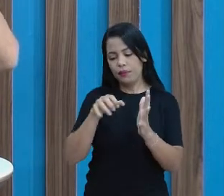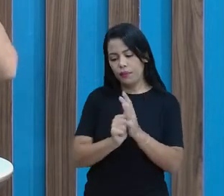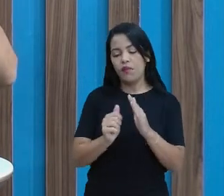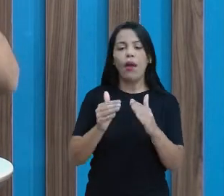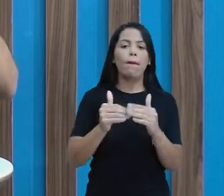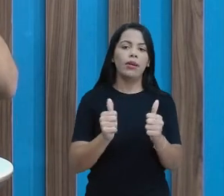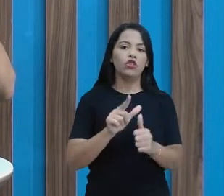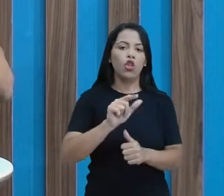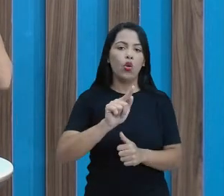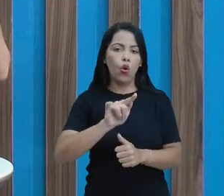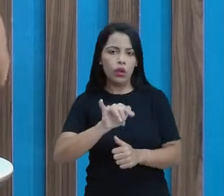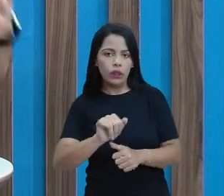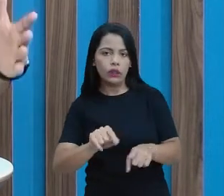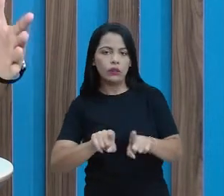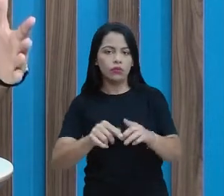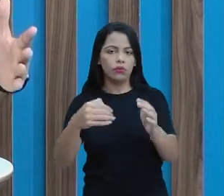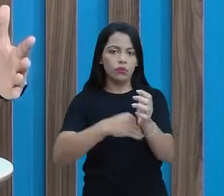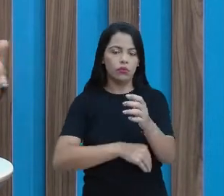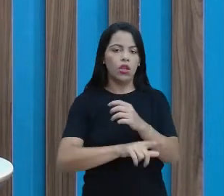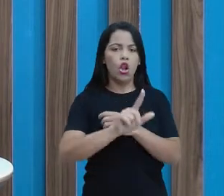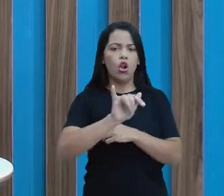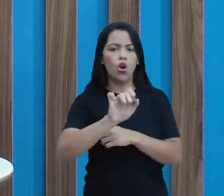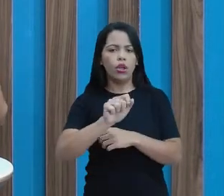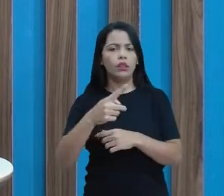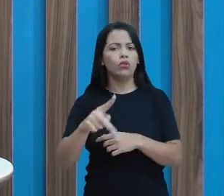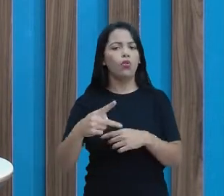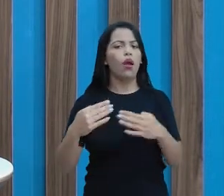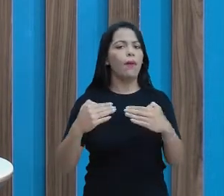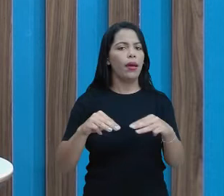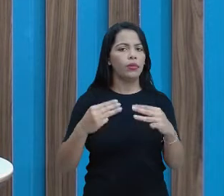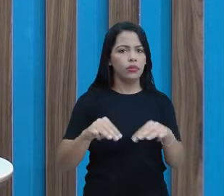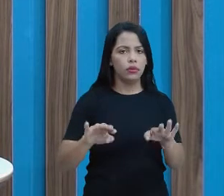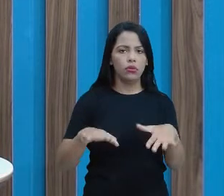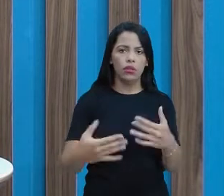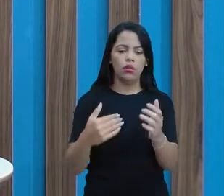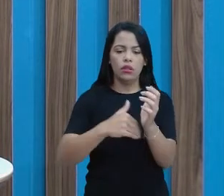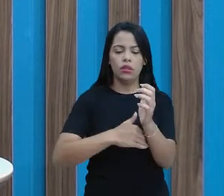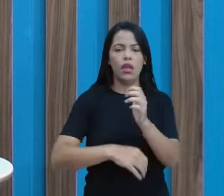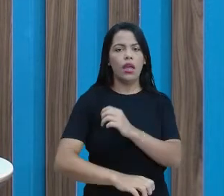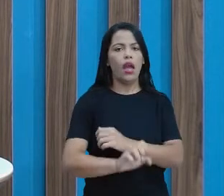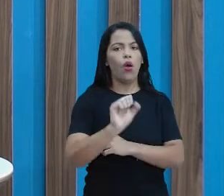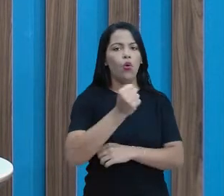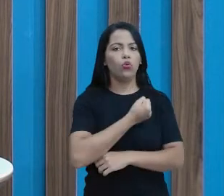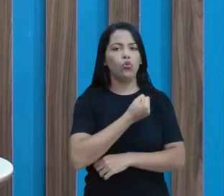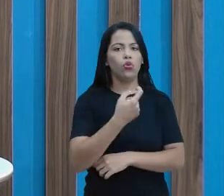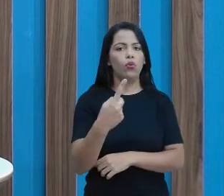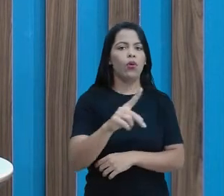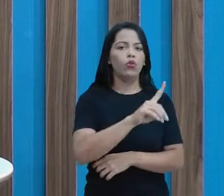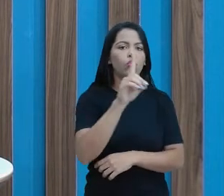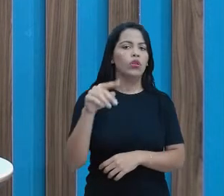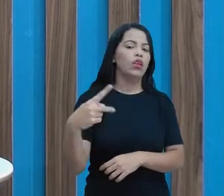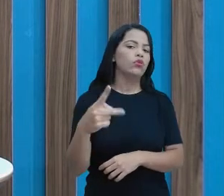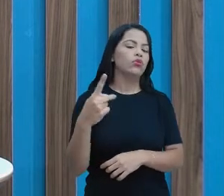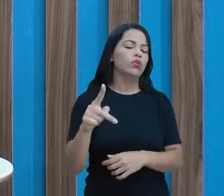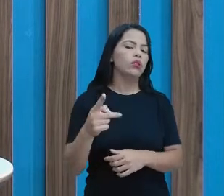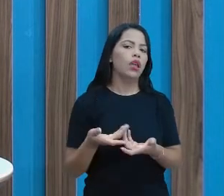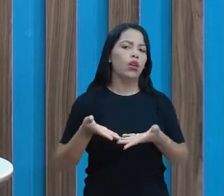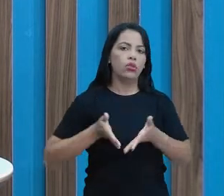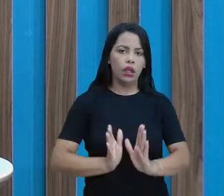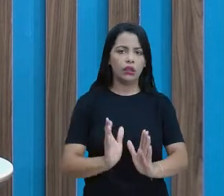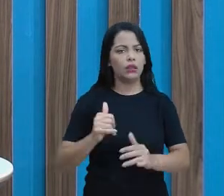e a sua senha. O login é a sua matrícula e a senha são os 8 dígitos do dia do seu nascimento, por